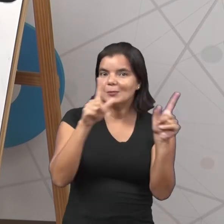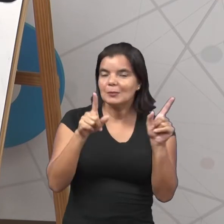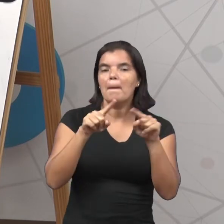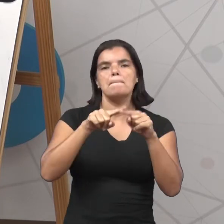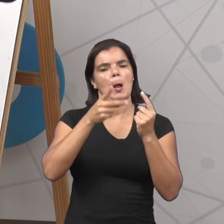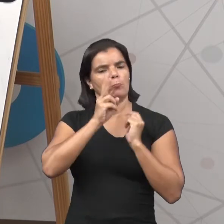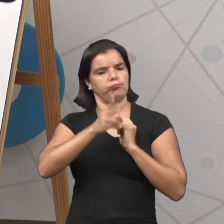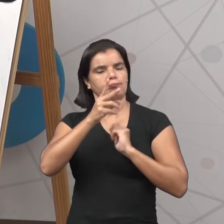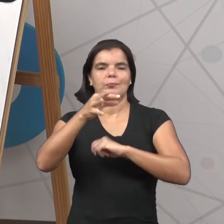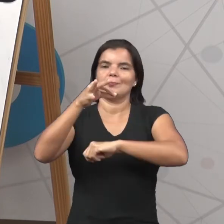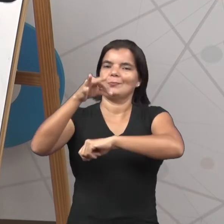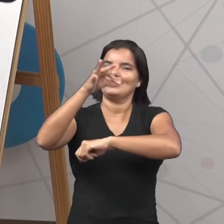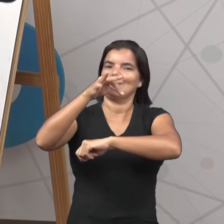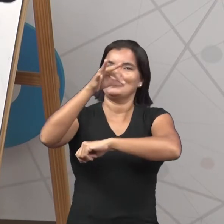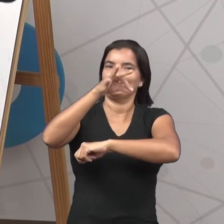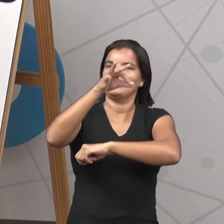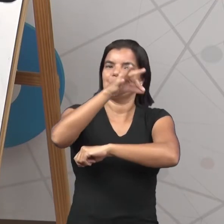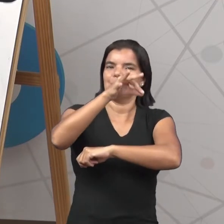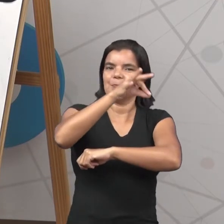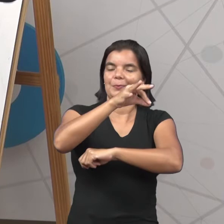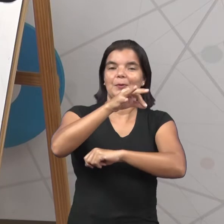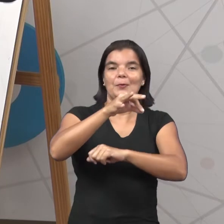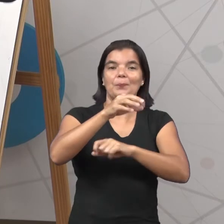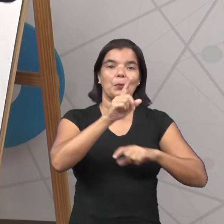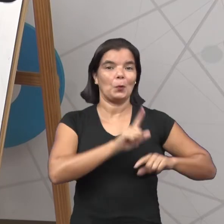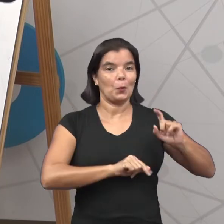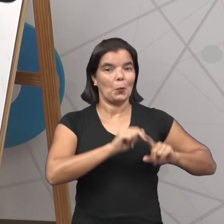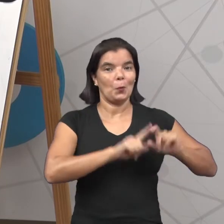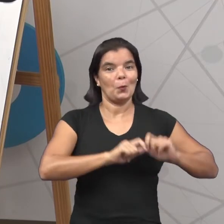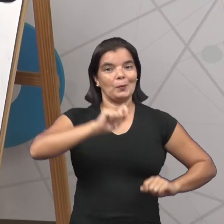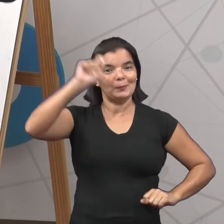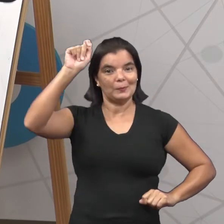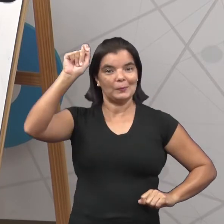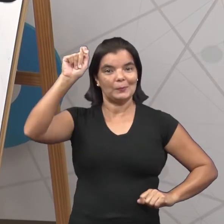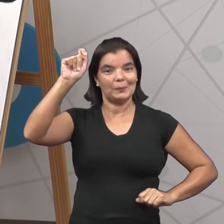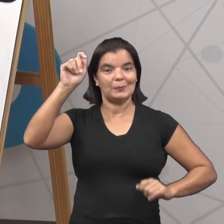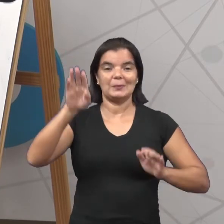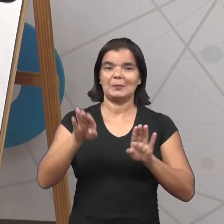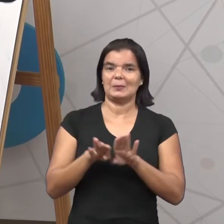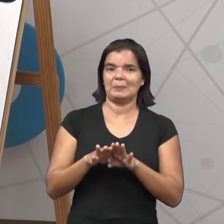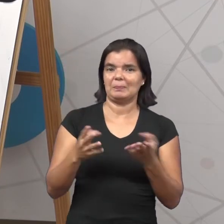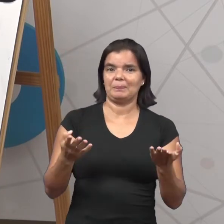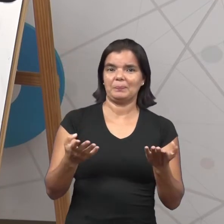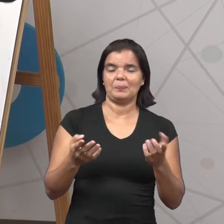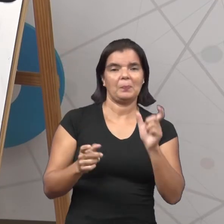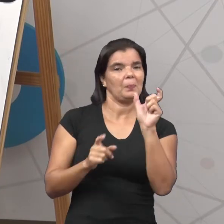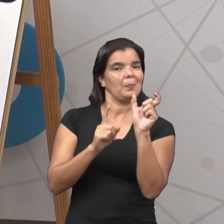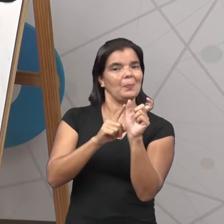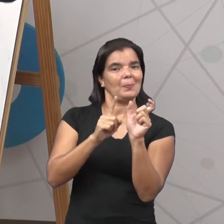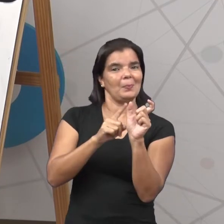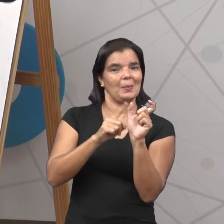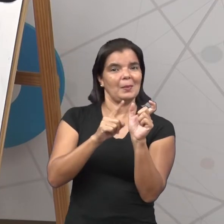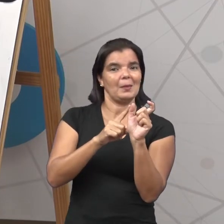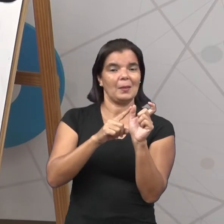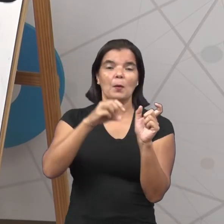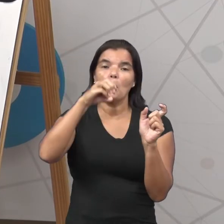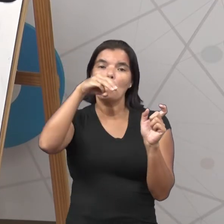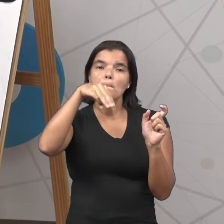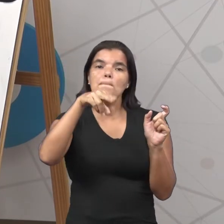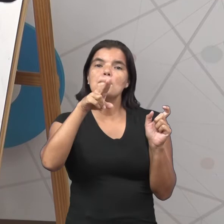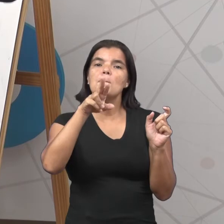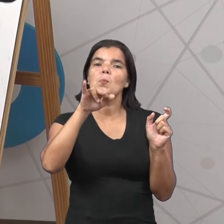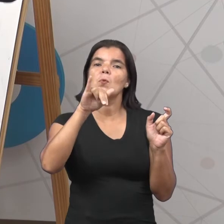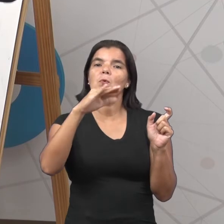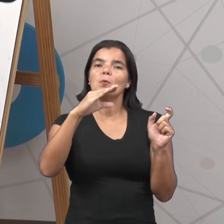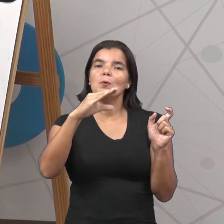diferente. E às vezes você pode fazer uma viagem aqui do Acre para o Sul e chegar lá dizendo sei lá, a palavra muriçoca, eles vão entender. Mas se